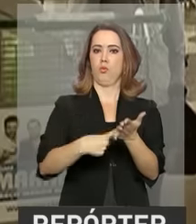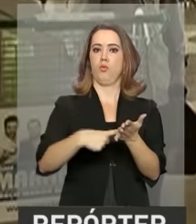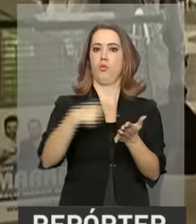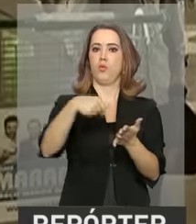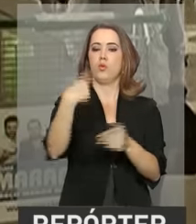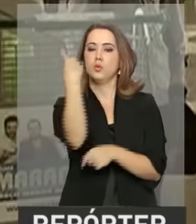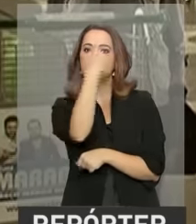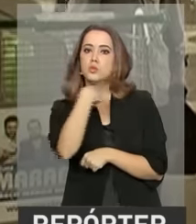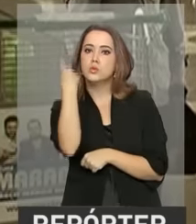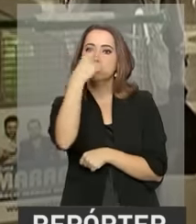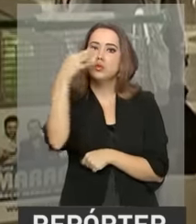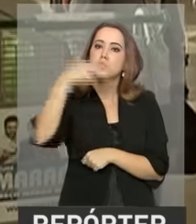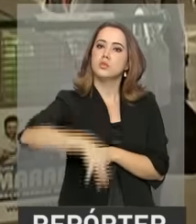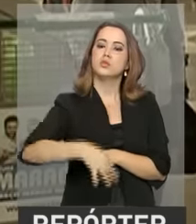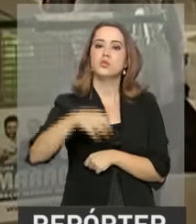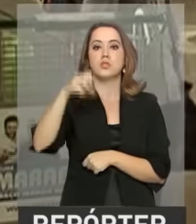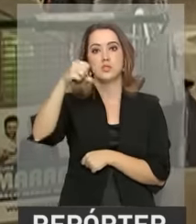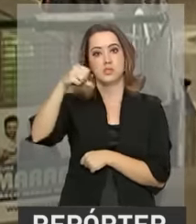a